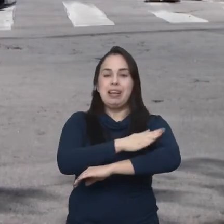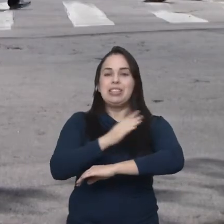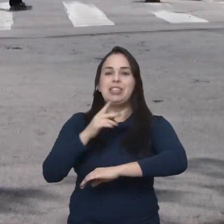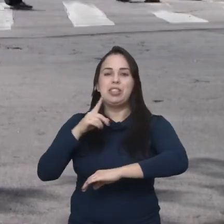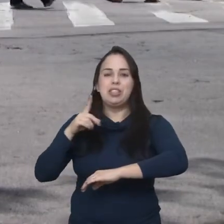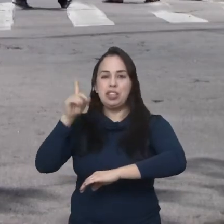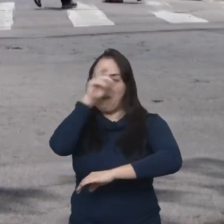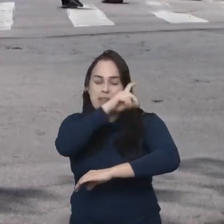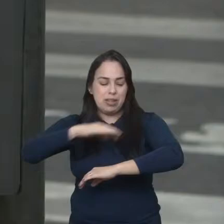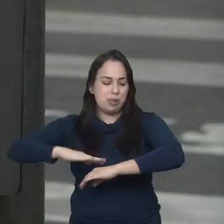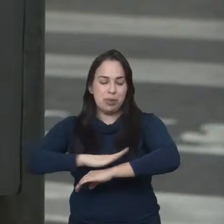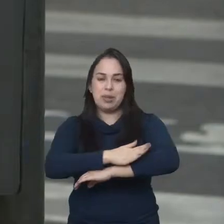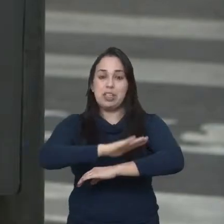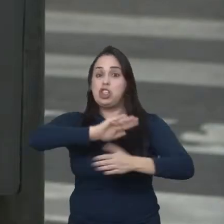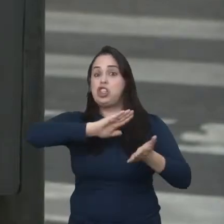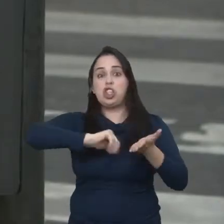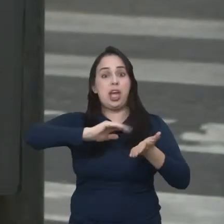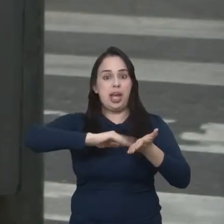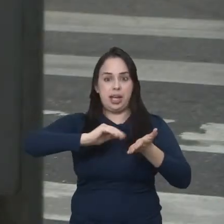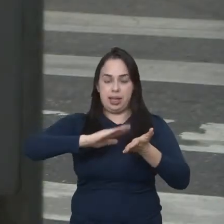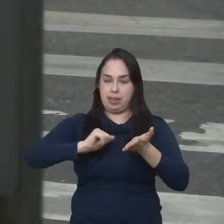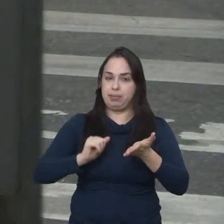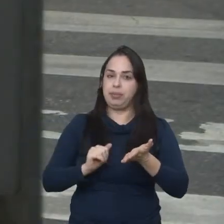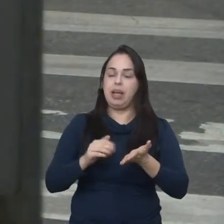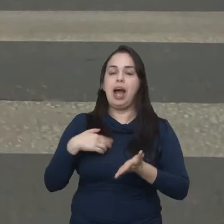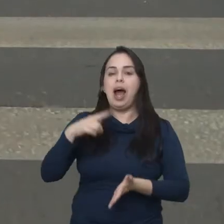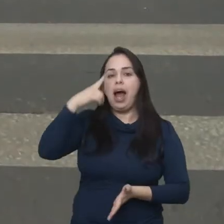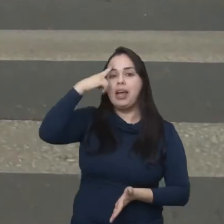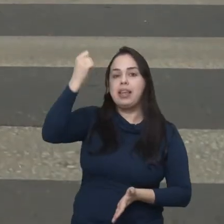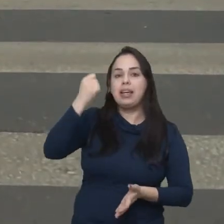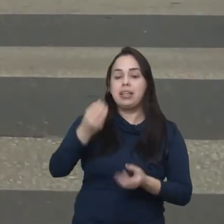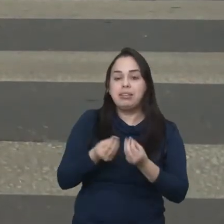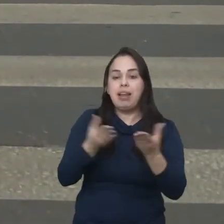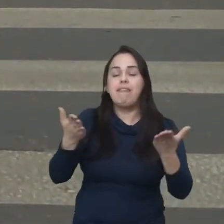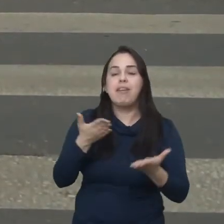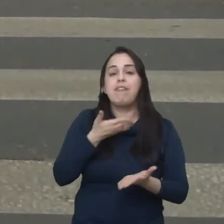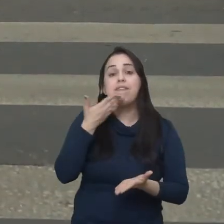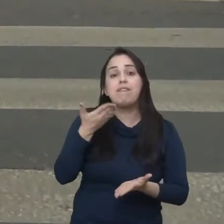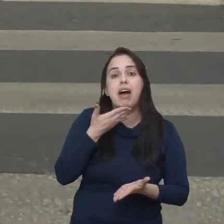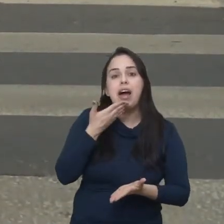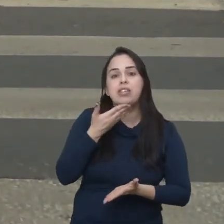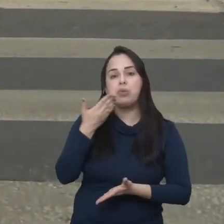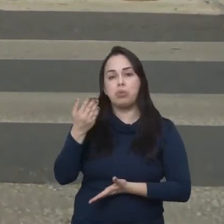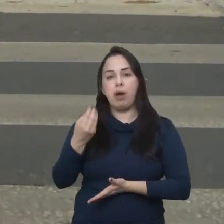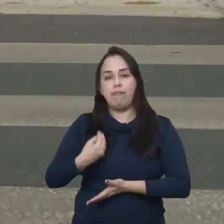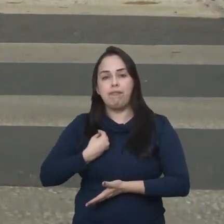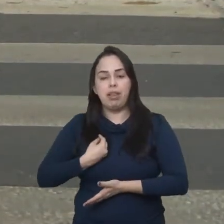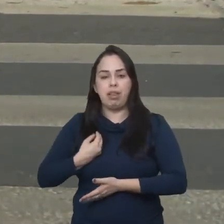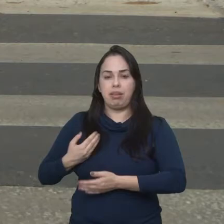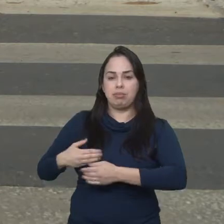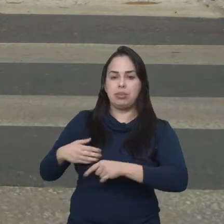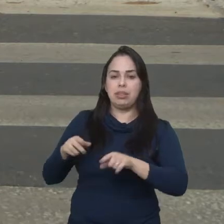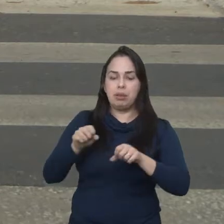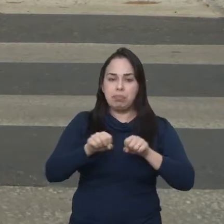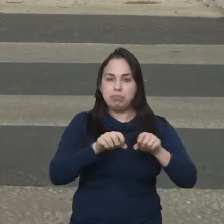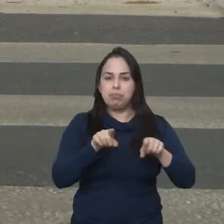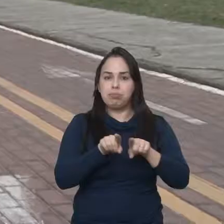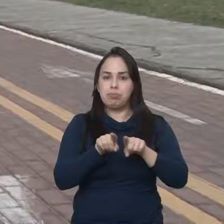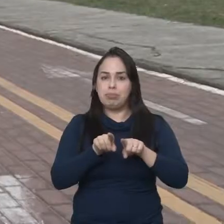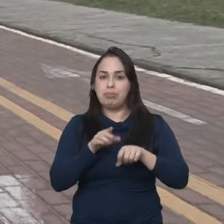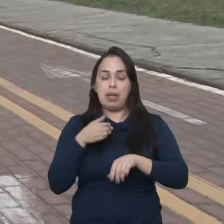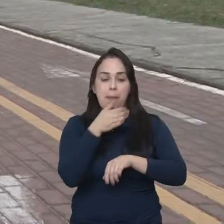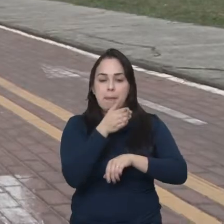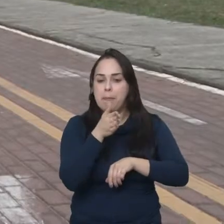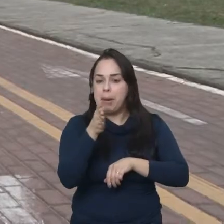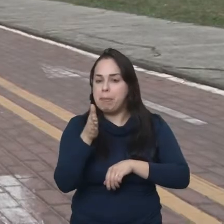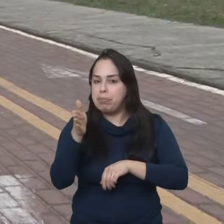barreiras arquitetônicas, voltado para quem tem deficiência. A ideia é facilitar o dia a dia dessas pessoas na locomoção